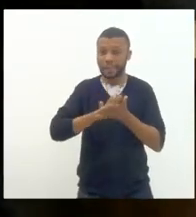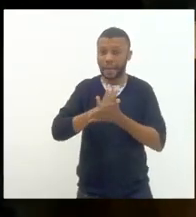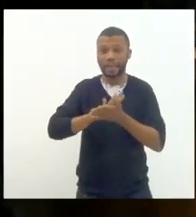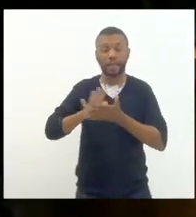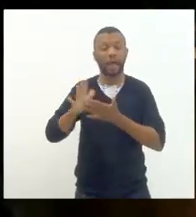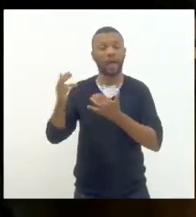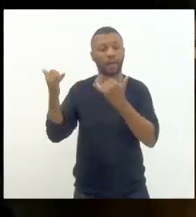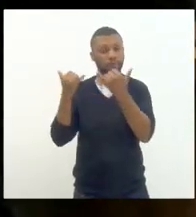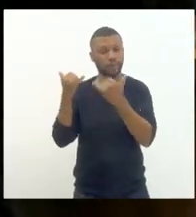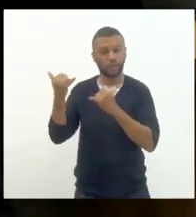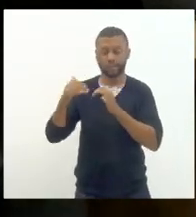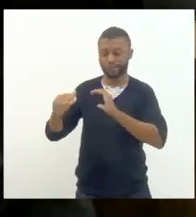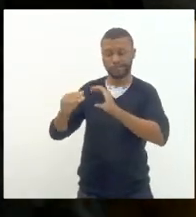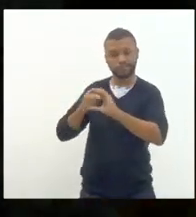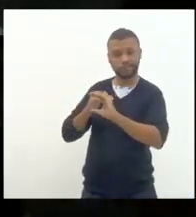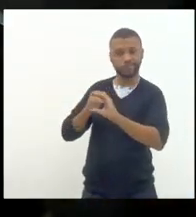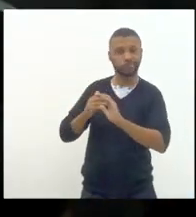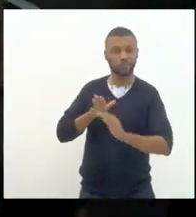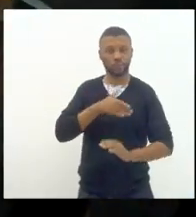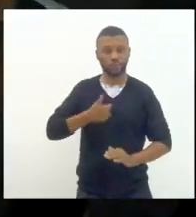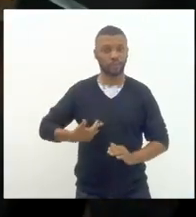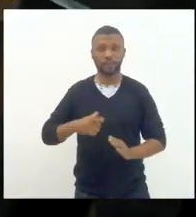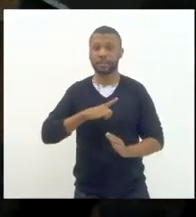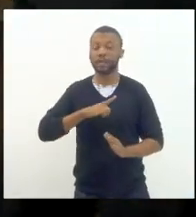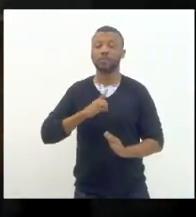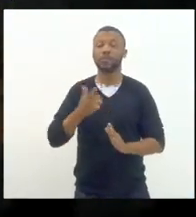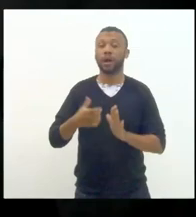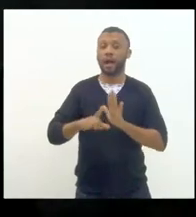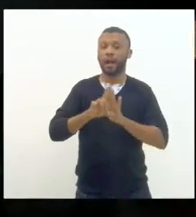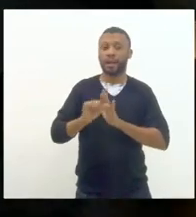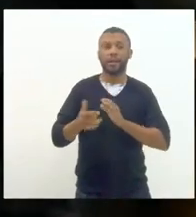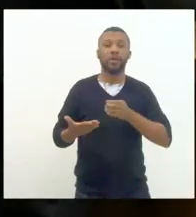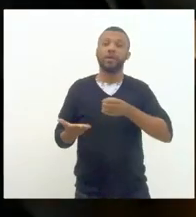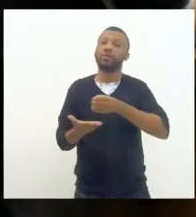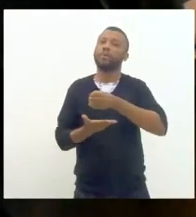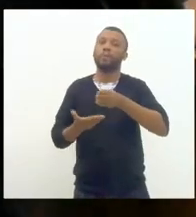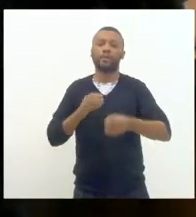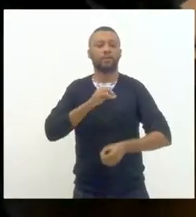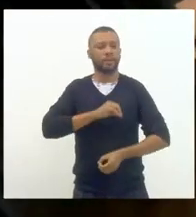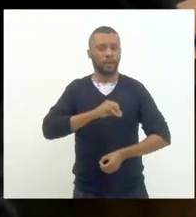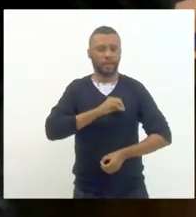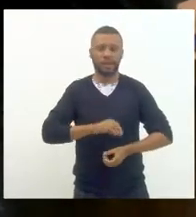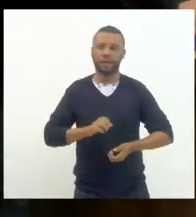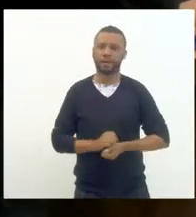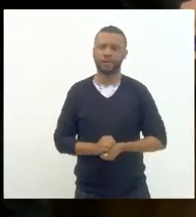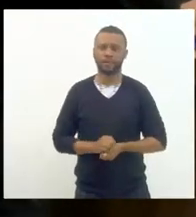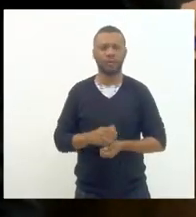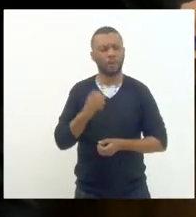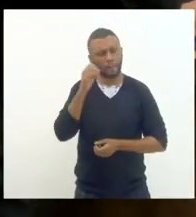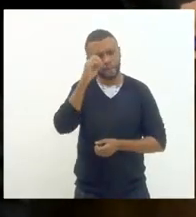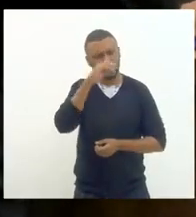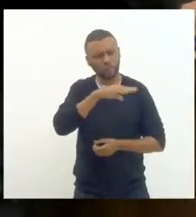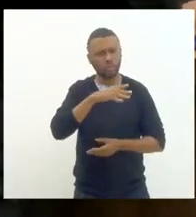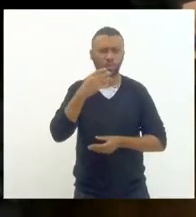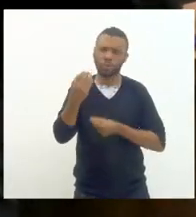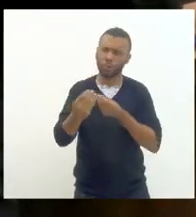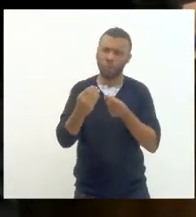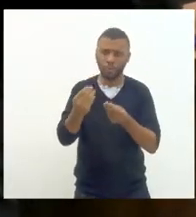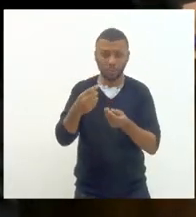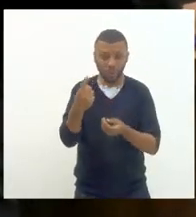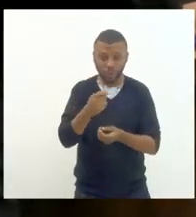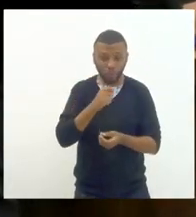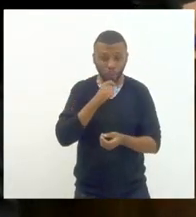governo contendo a lei do piso. É um absurdo não